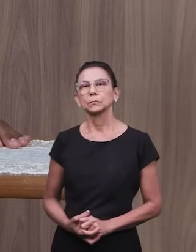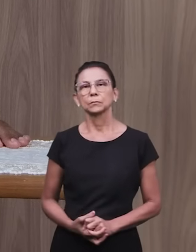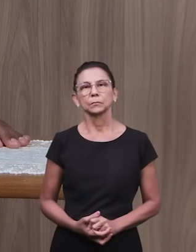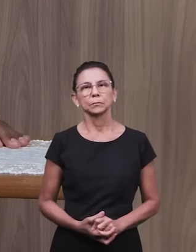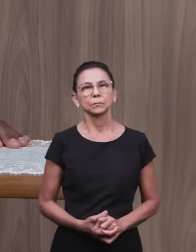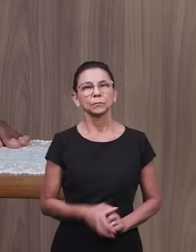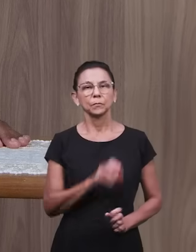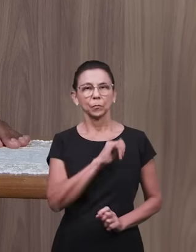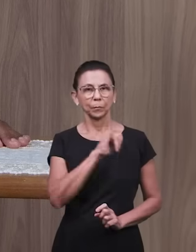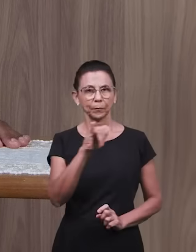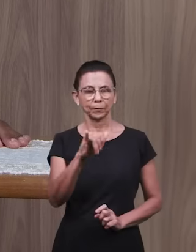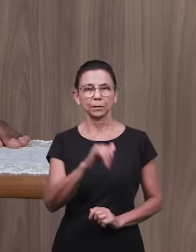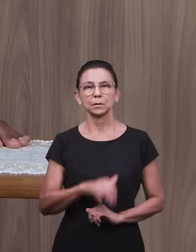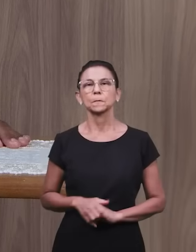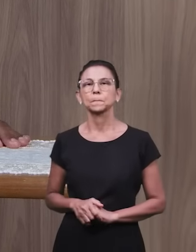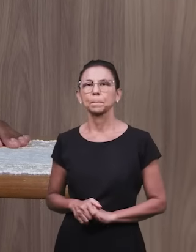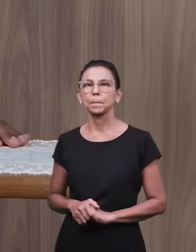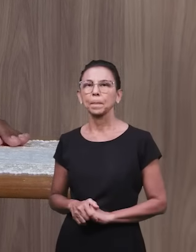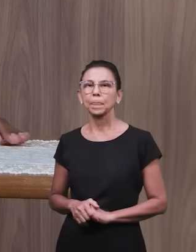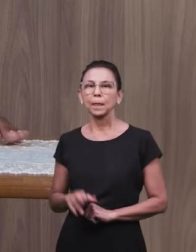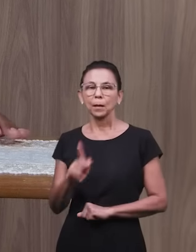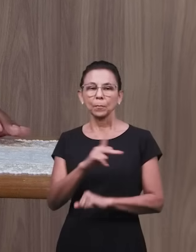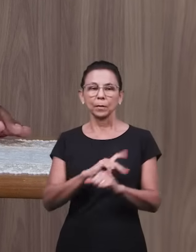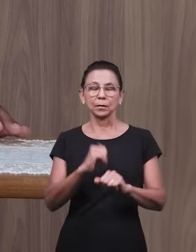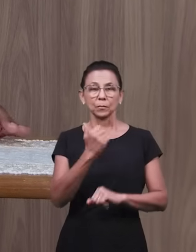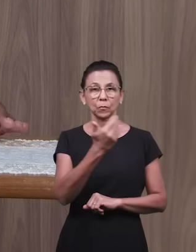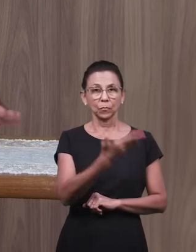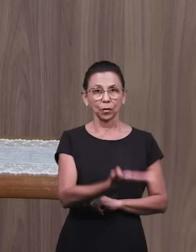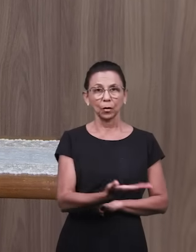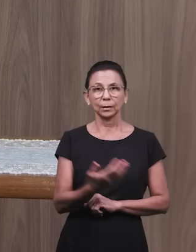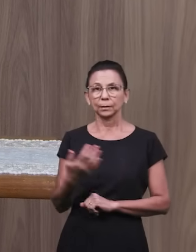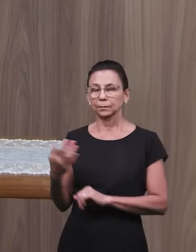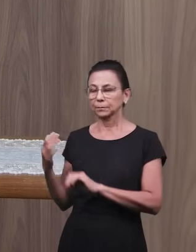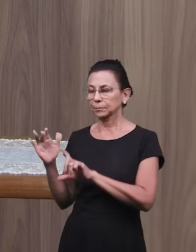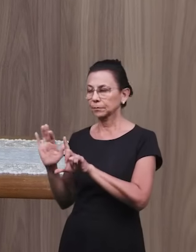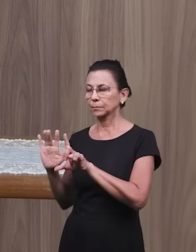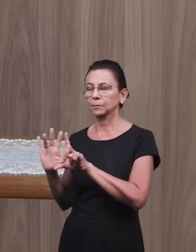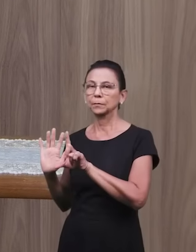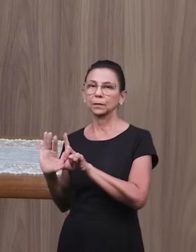um QR Code, né, para os que estão no exterior.